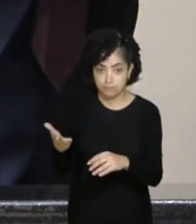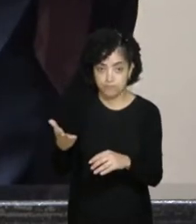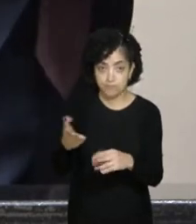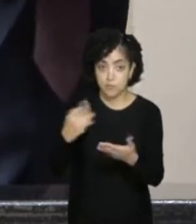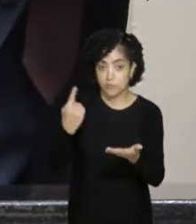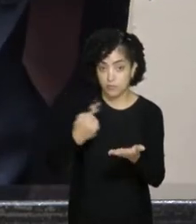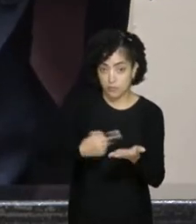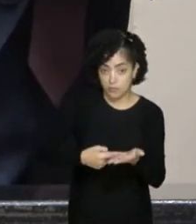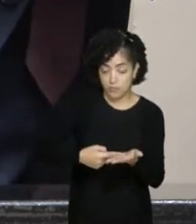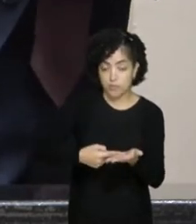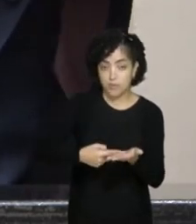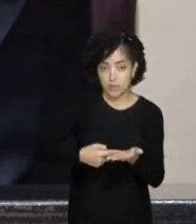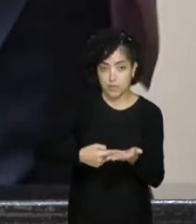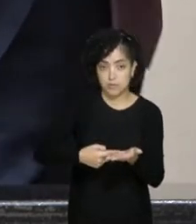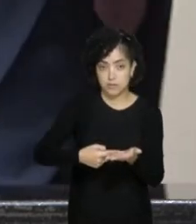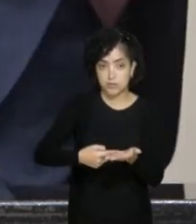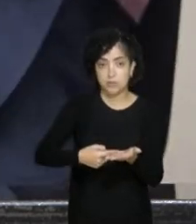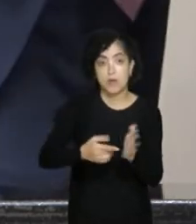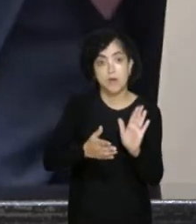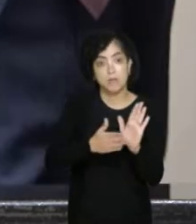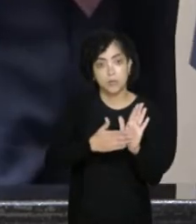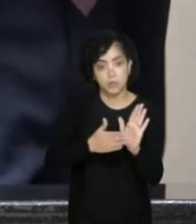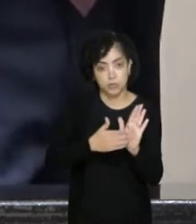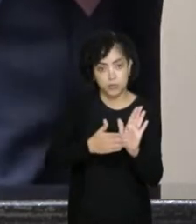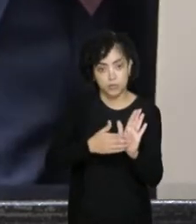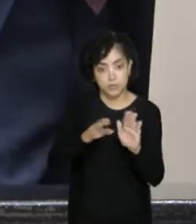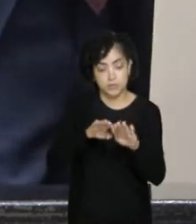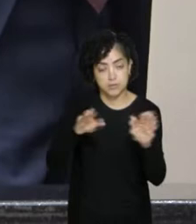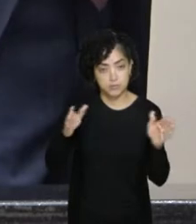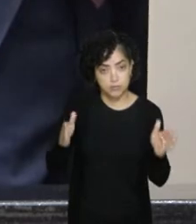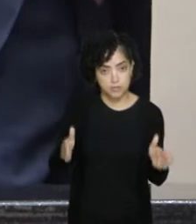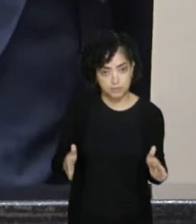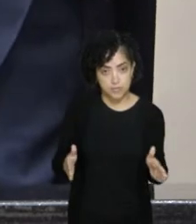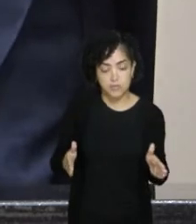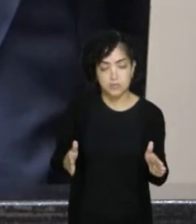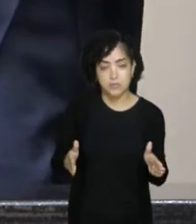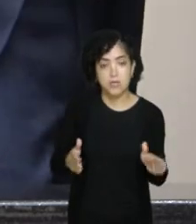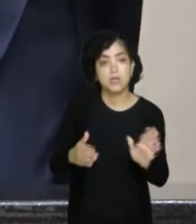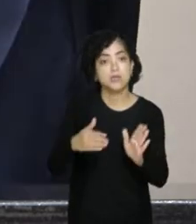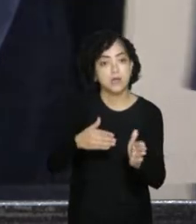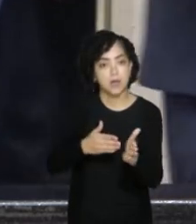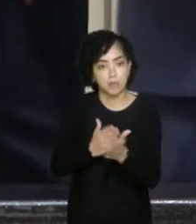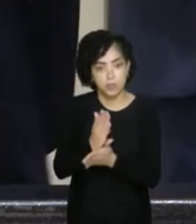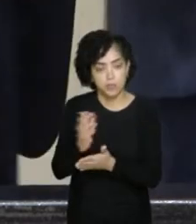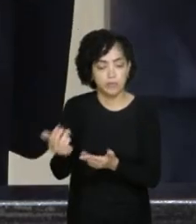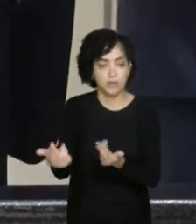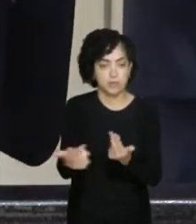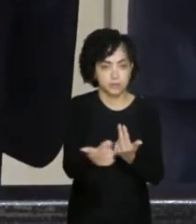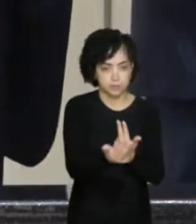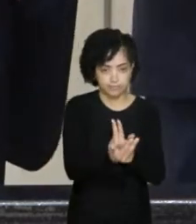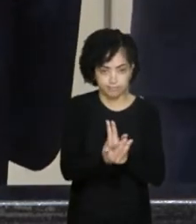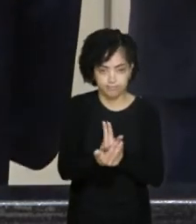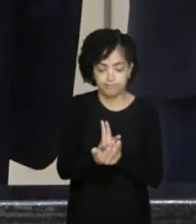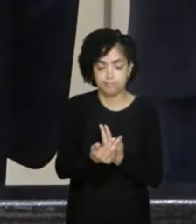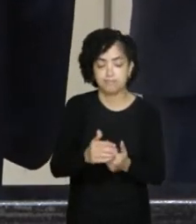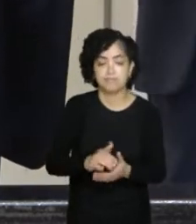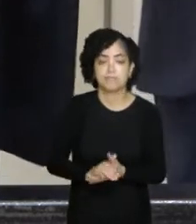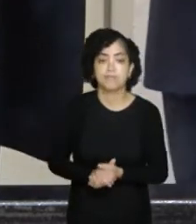sessão foi convocada por proposição da mesa e aprovada por unanimidade pelos